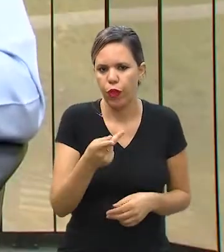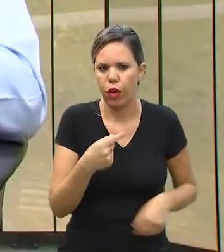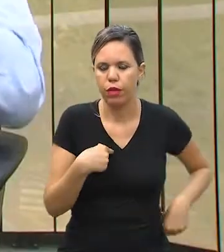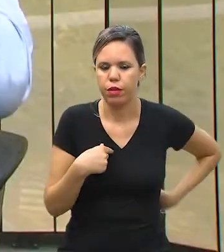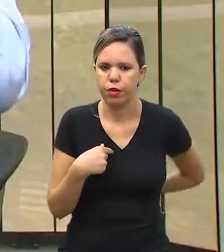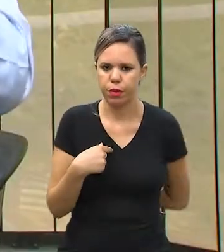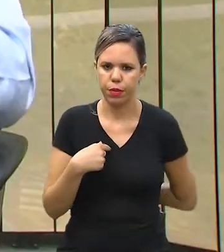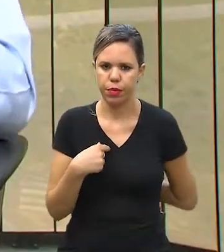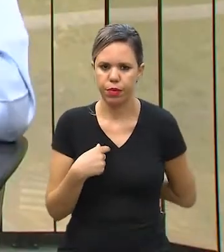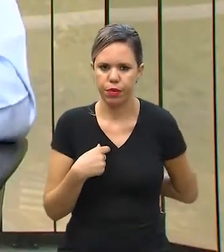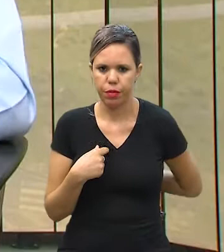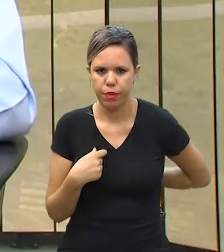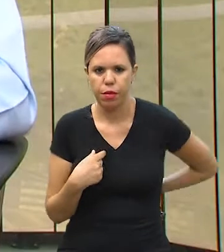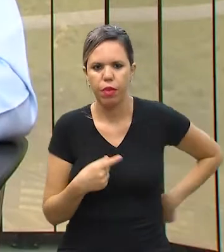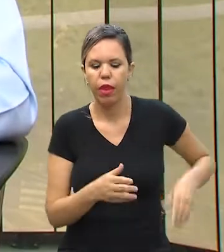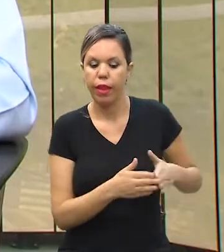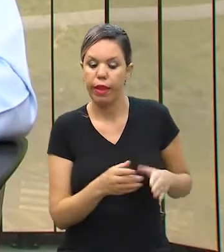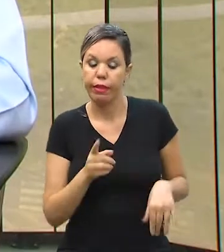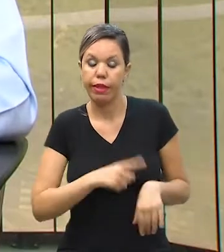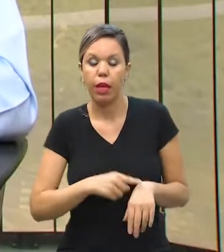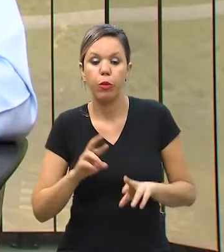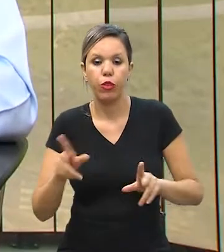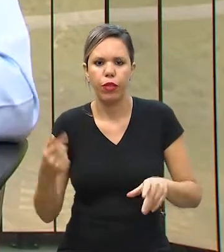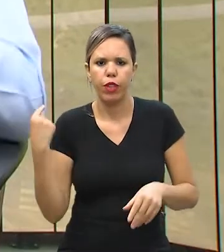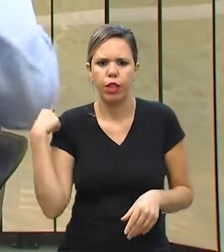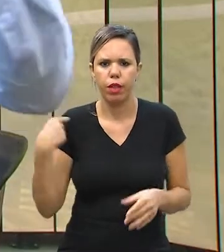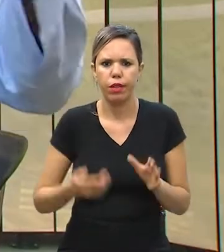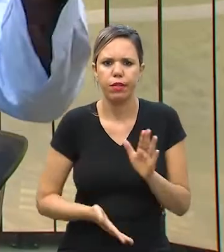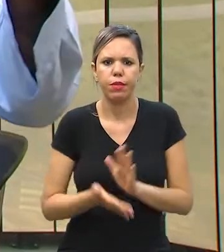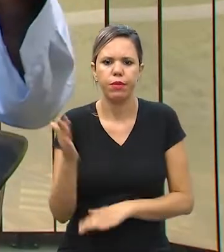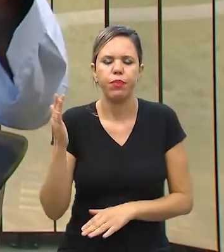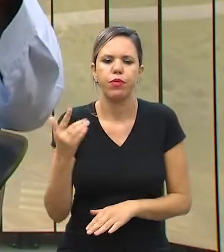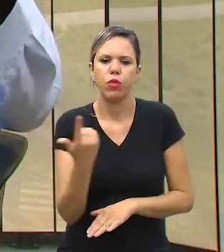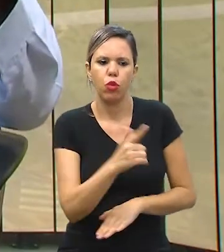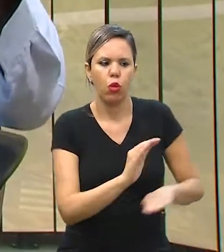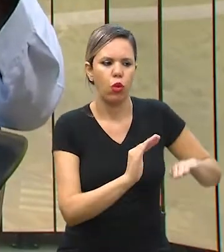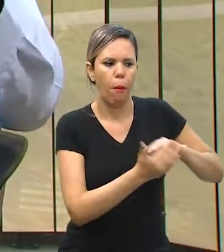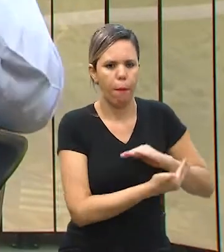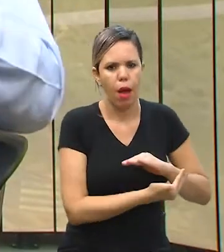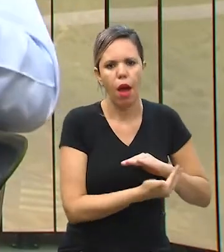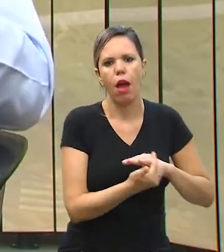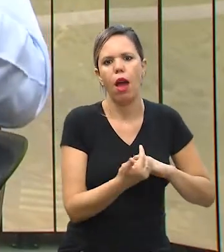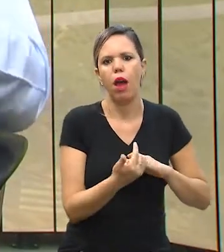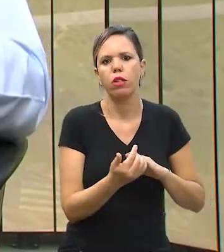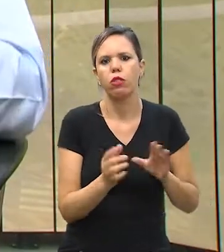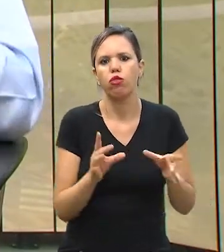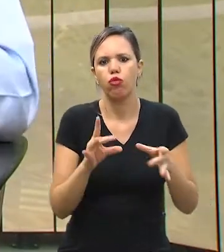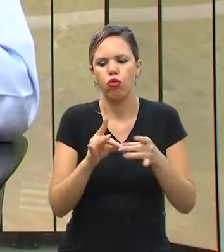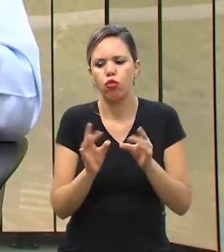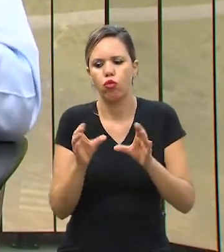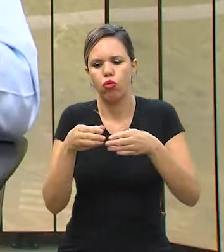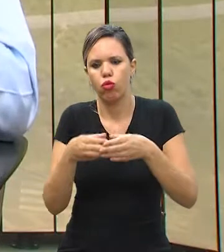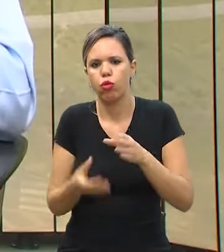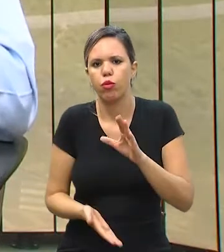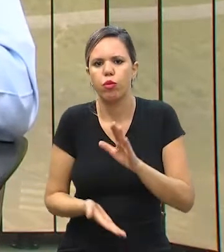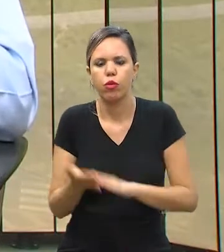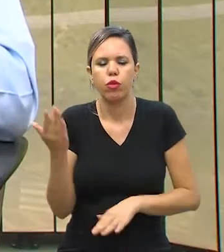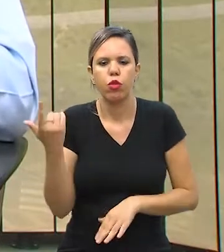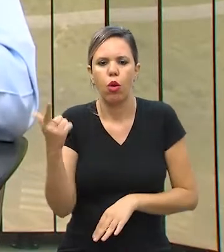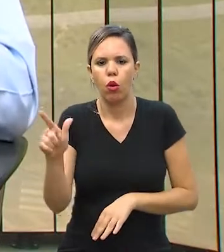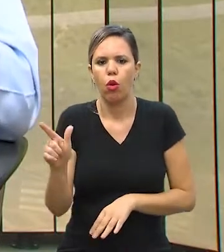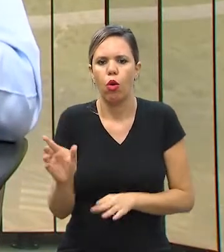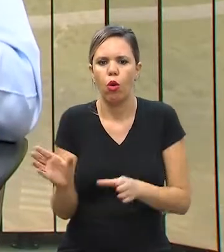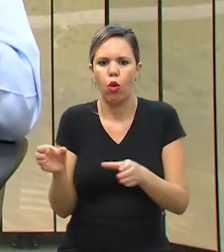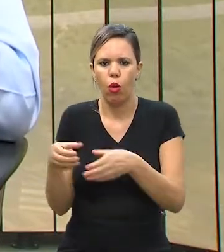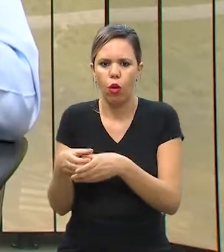são épocas diferentes, né? Naquela época a gente saía do Jardim São Pedro, a gente juntava aquele grupinho, que era o The